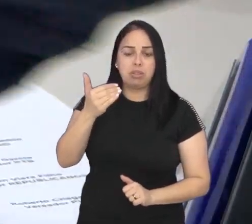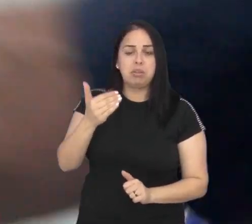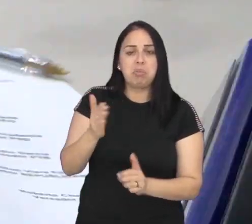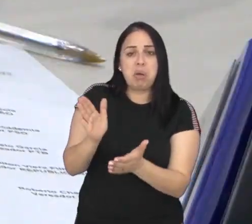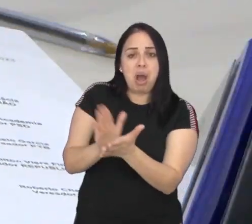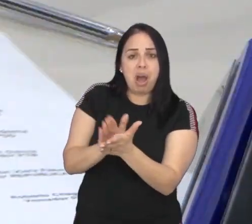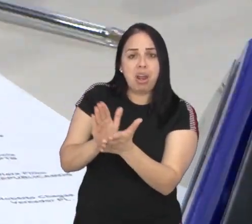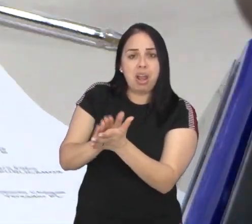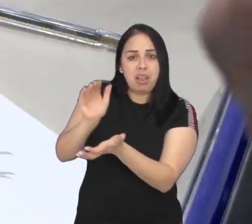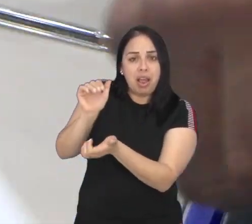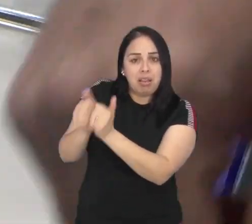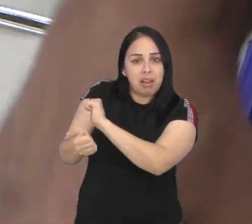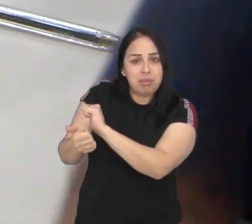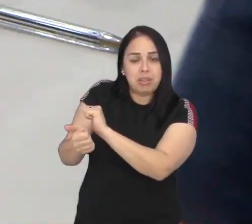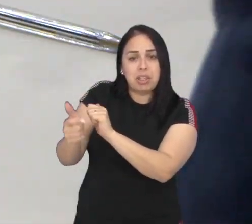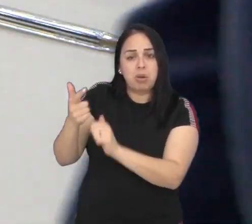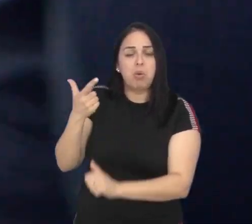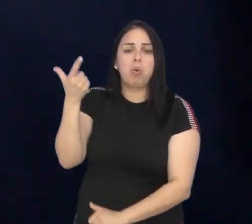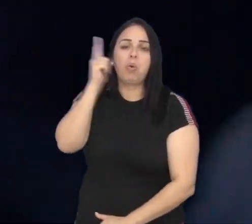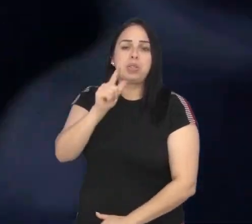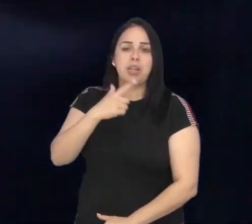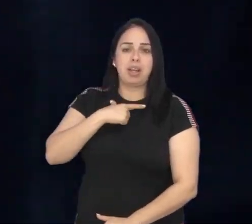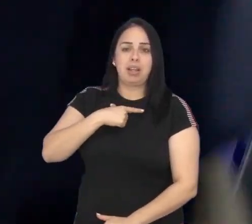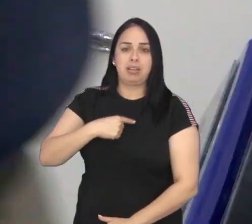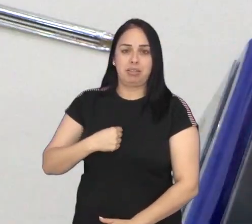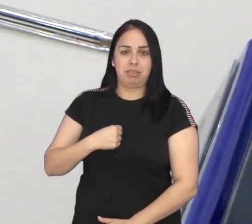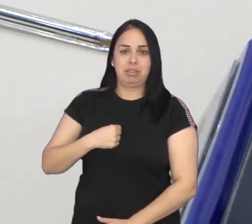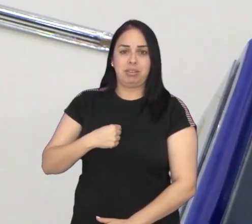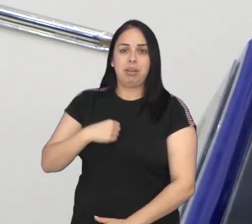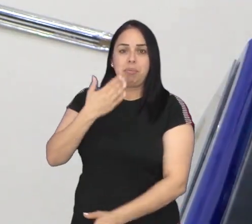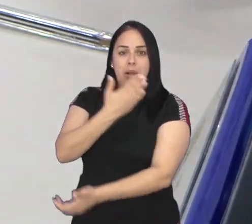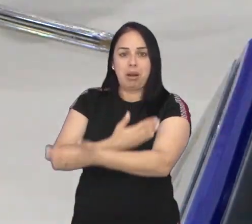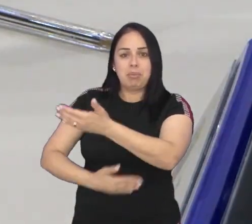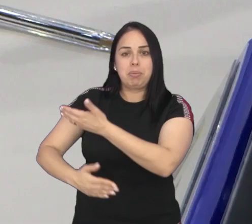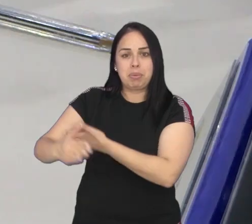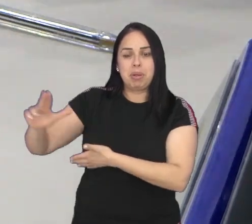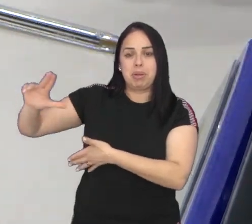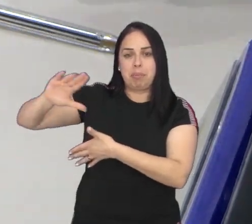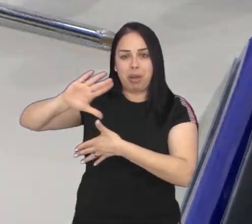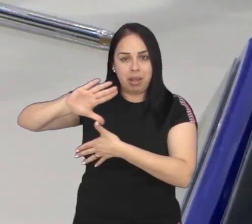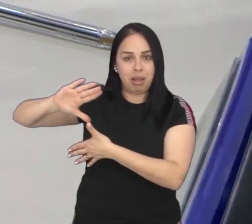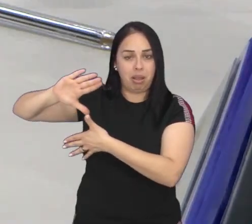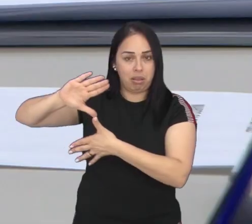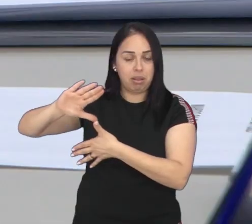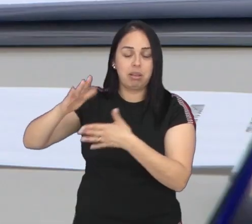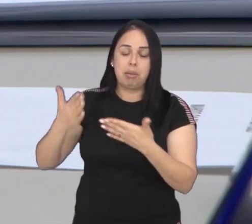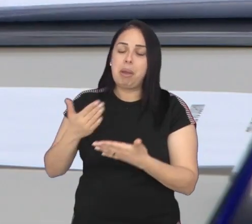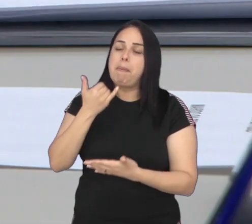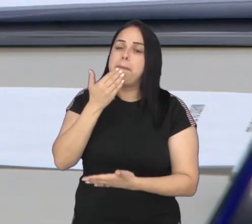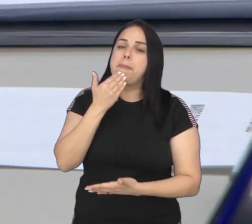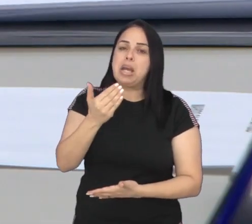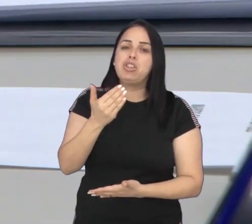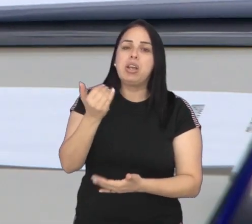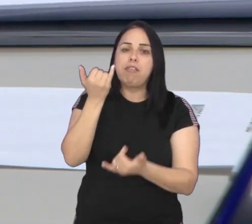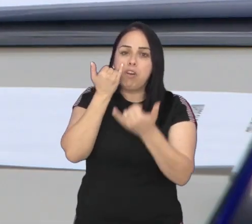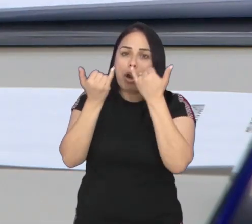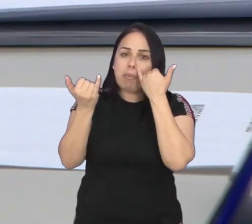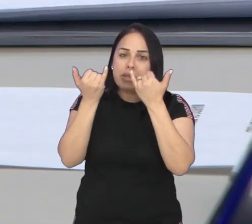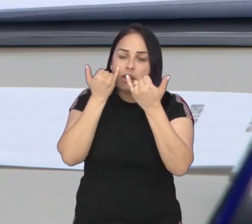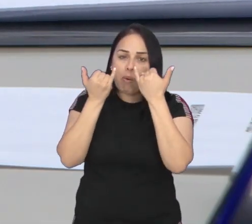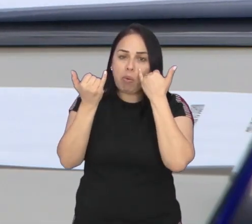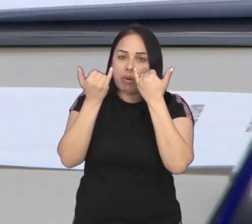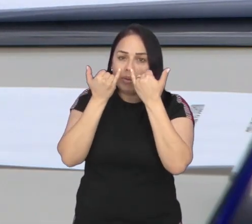requerimentos parabenizam atletas pela conquista de medalhas nos Jogos Parapan-Americanos e pedem informações